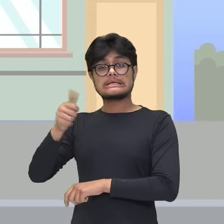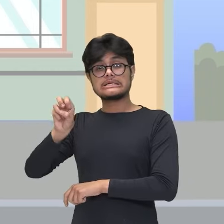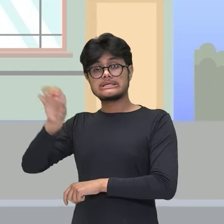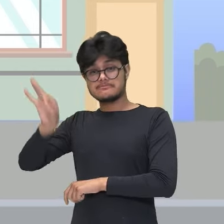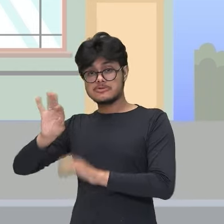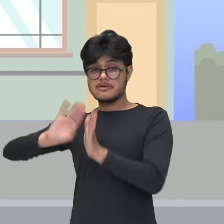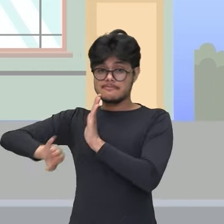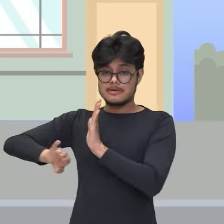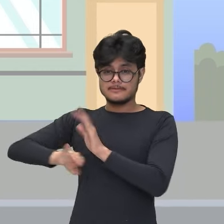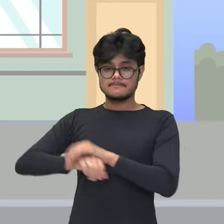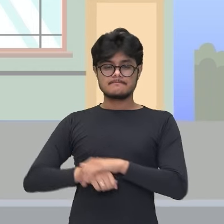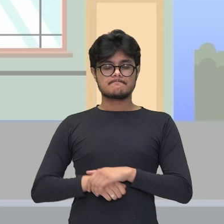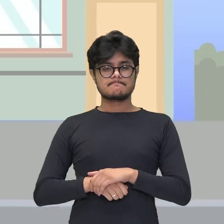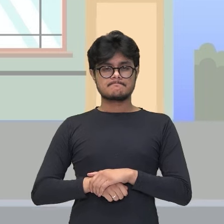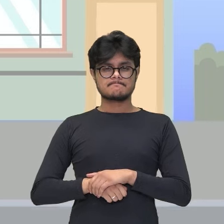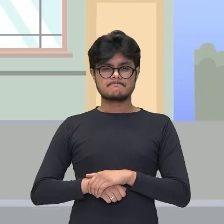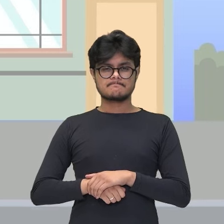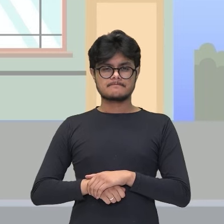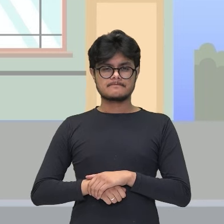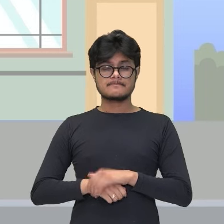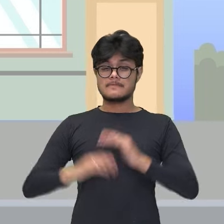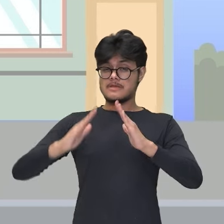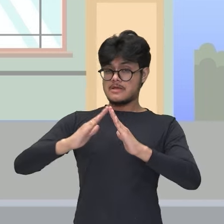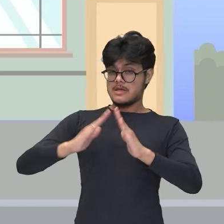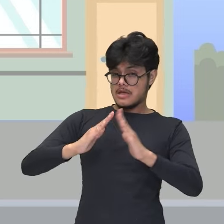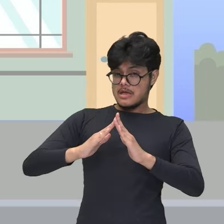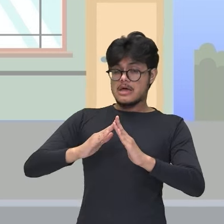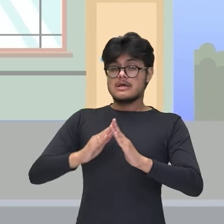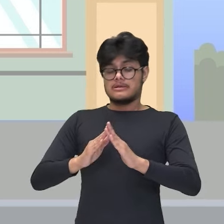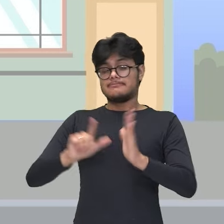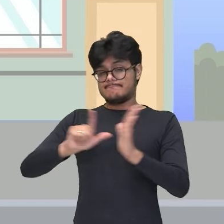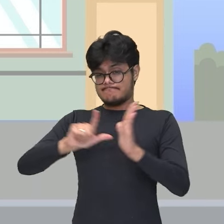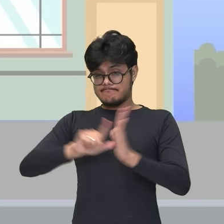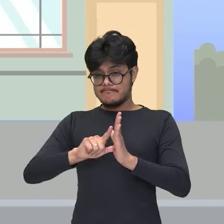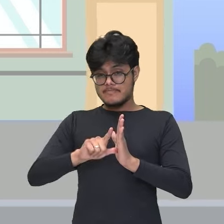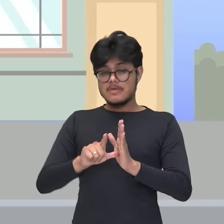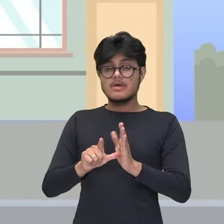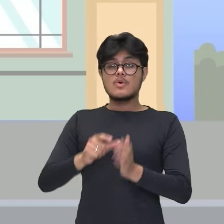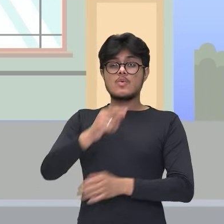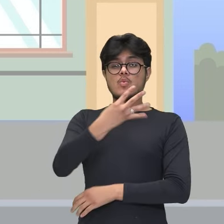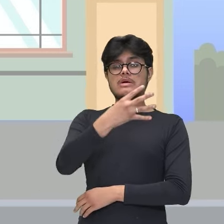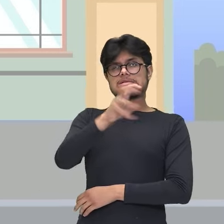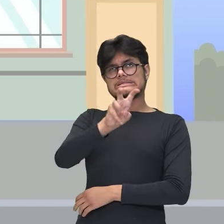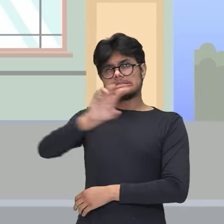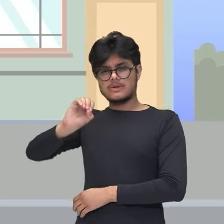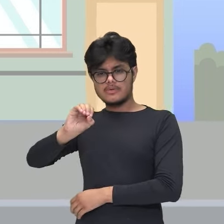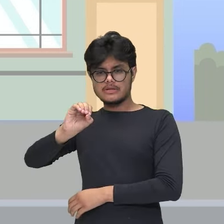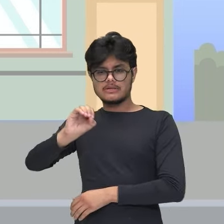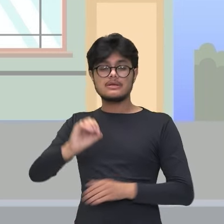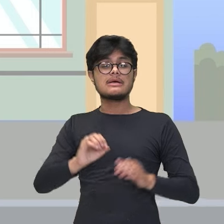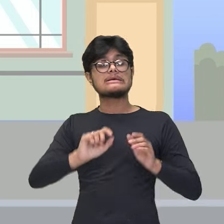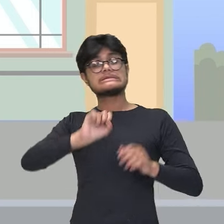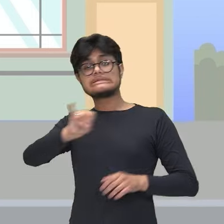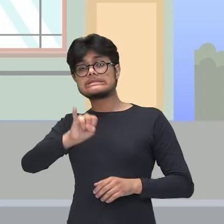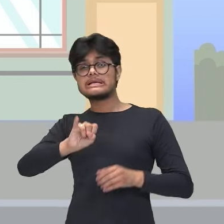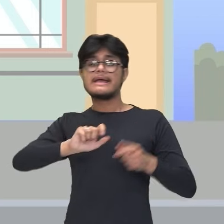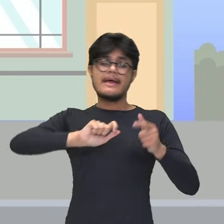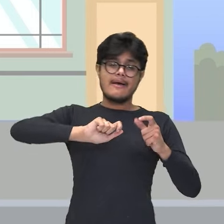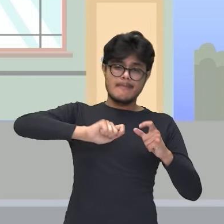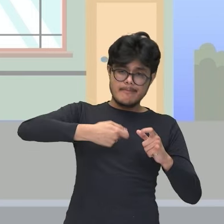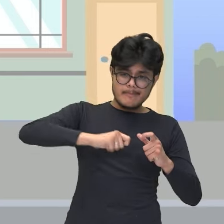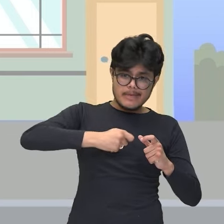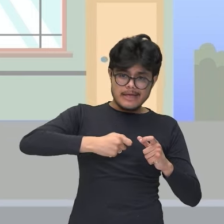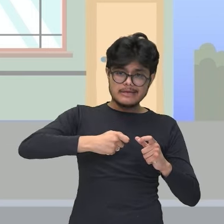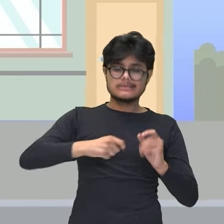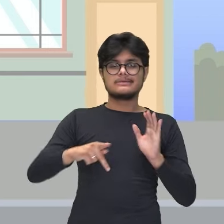15% de desconto do valor. Na livraria B, o preço é R$ 450 e se for via Pix ou à